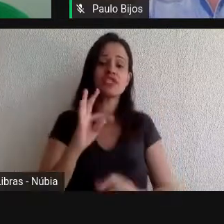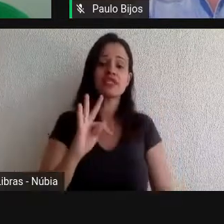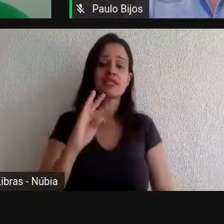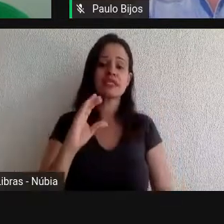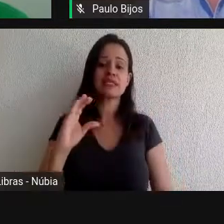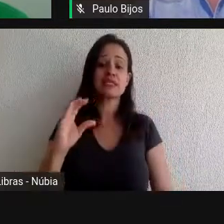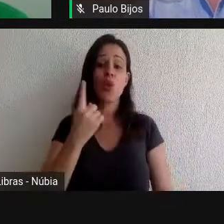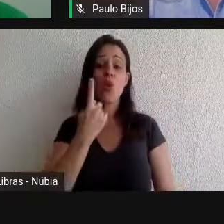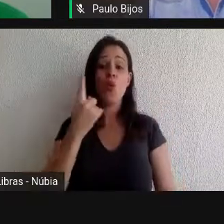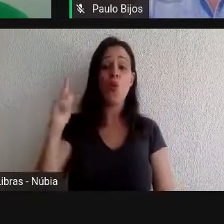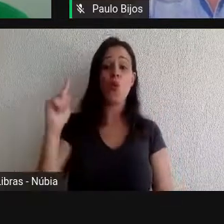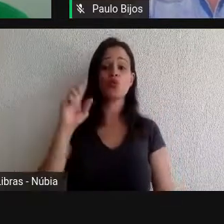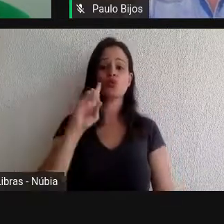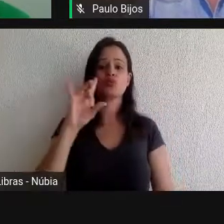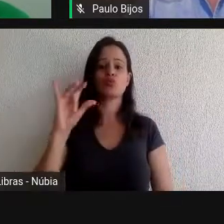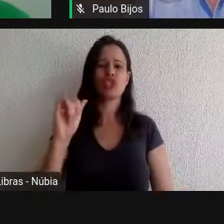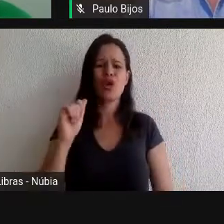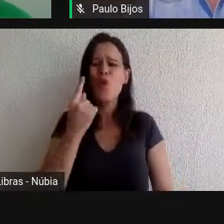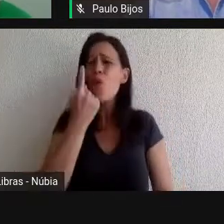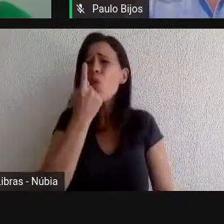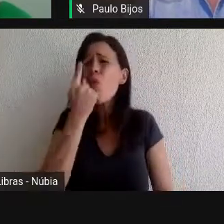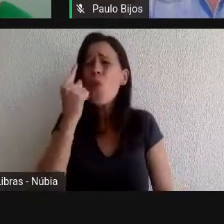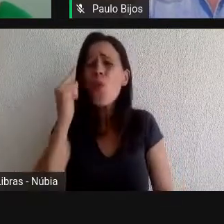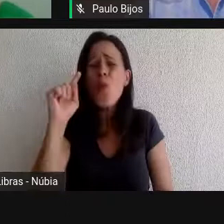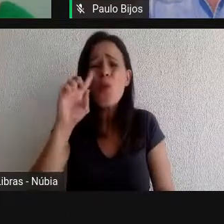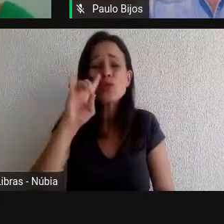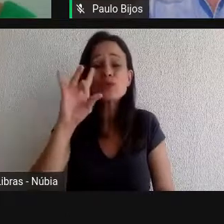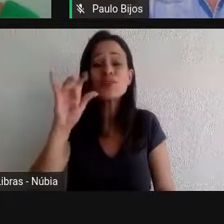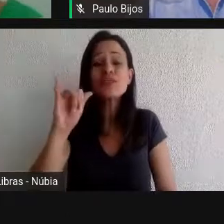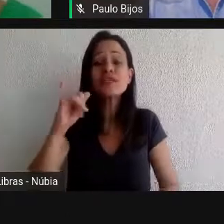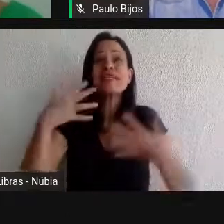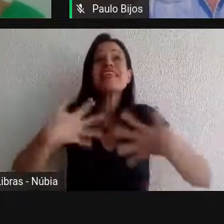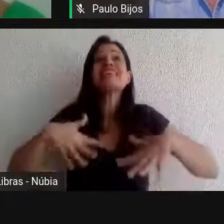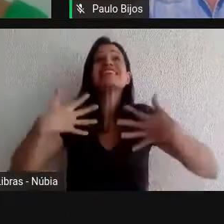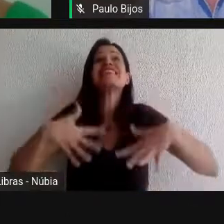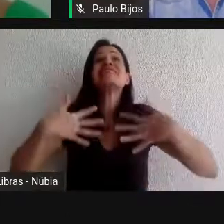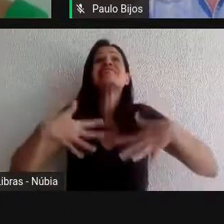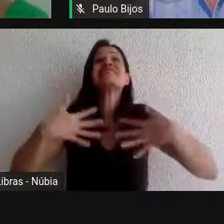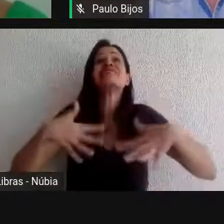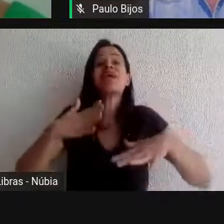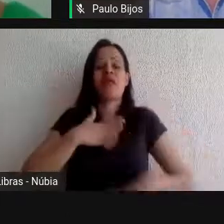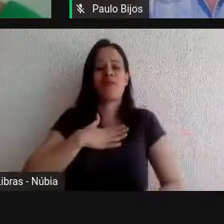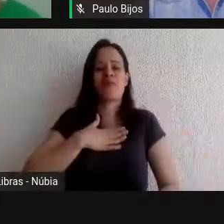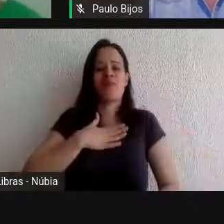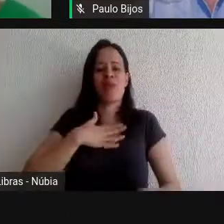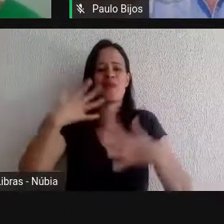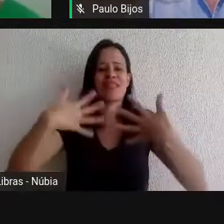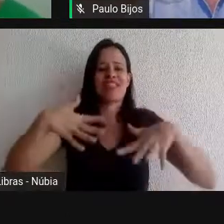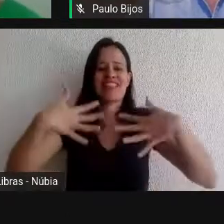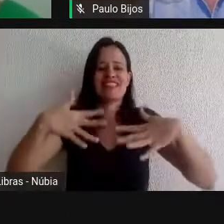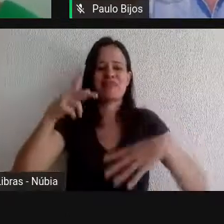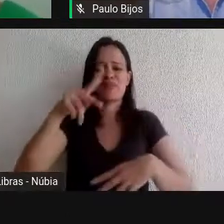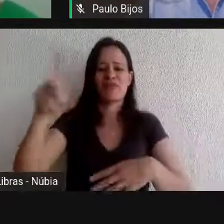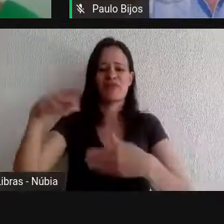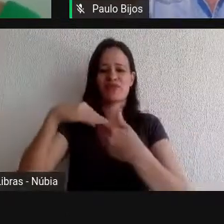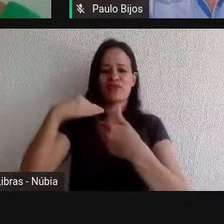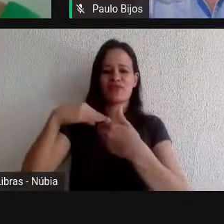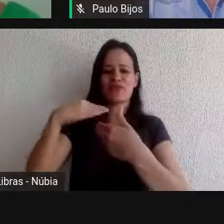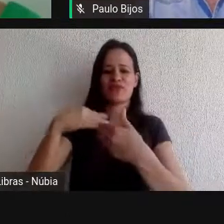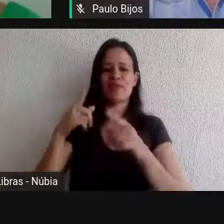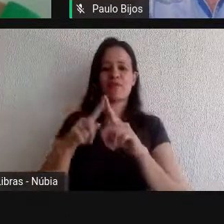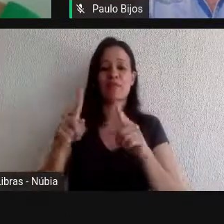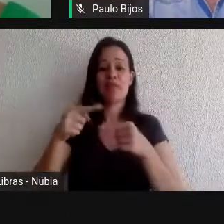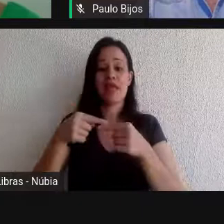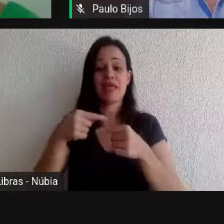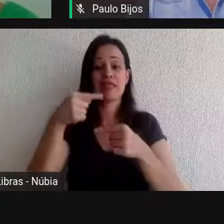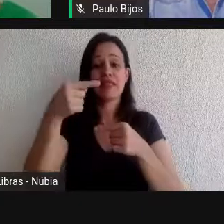último dia do prazo, o último dia mesmo, para desespero do meu orientador e meu também. Mas veio, logo em seguida,